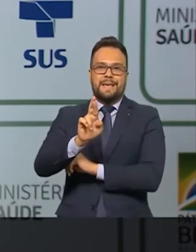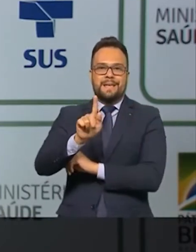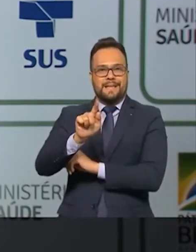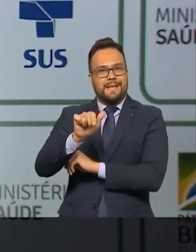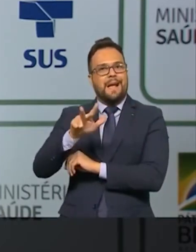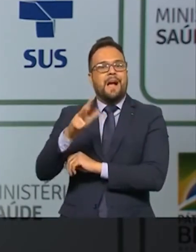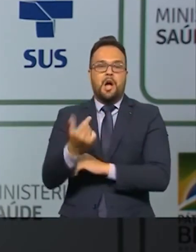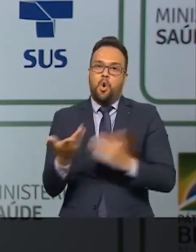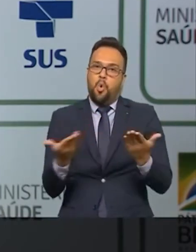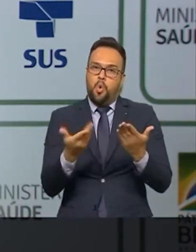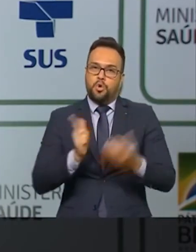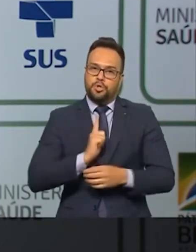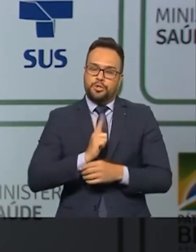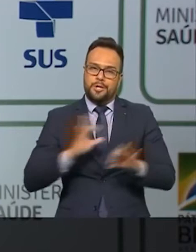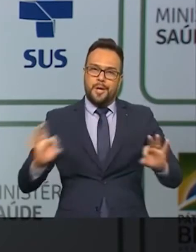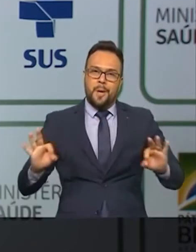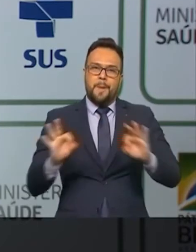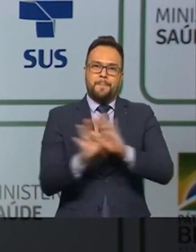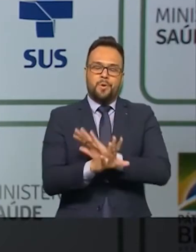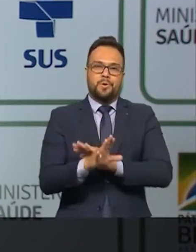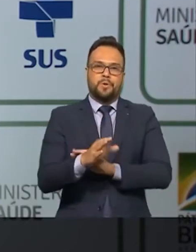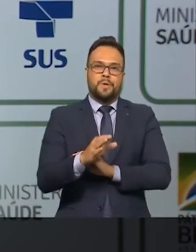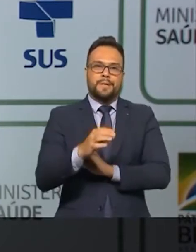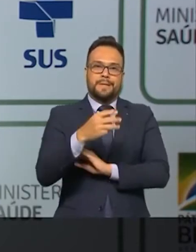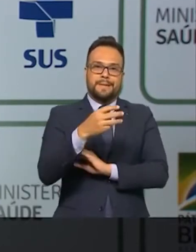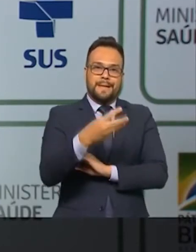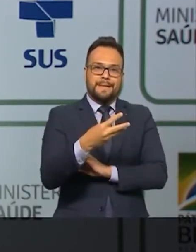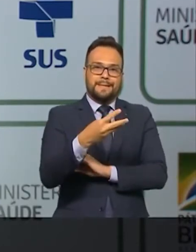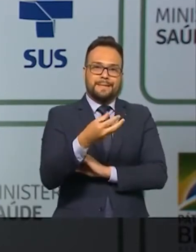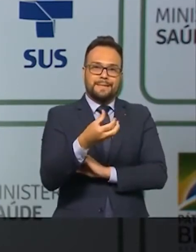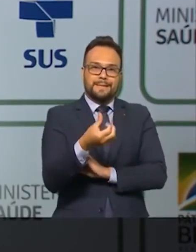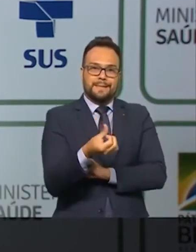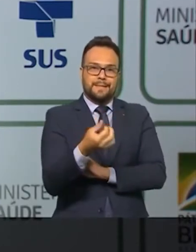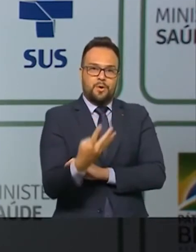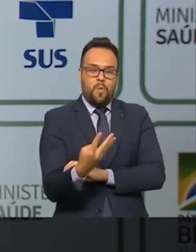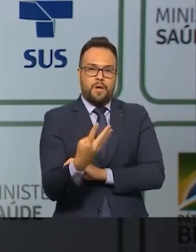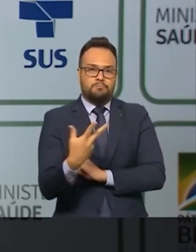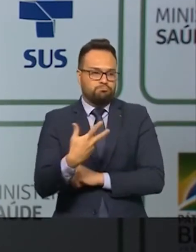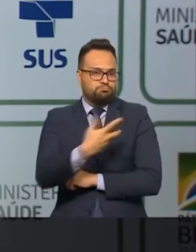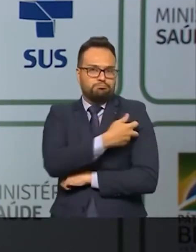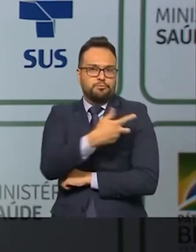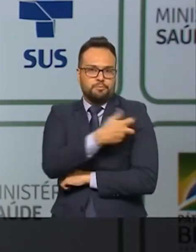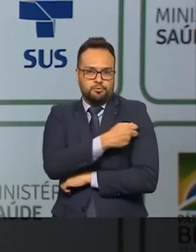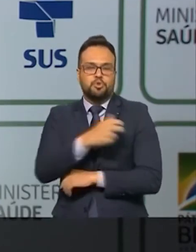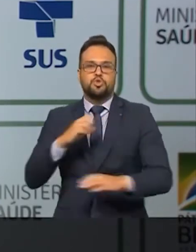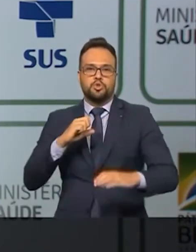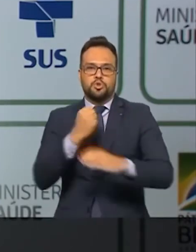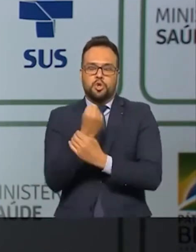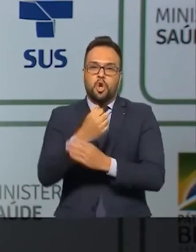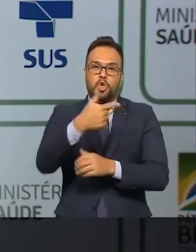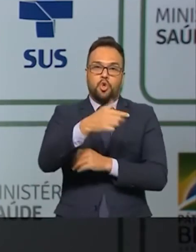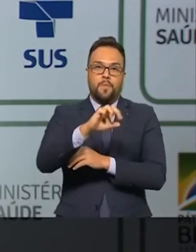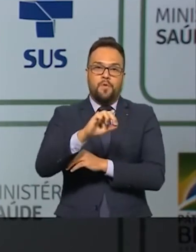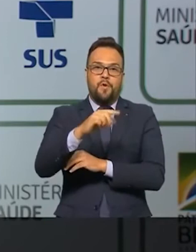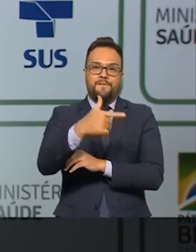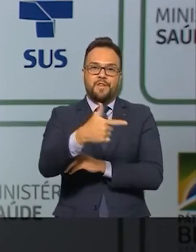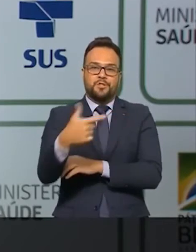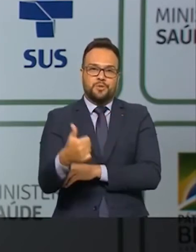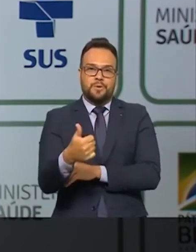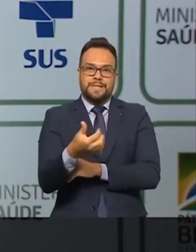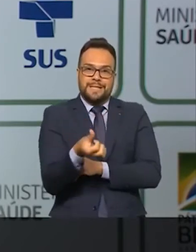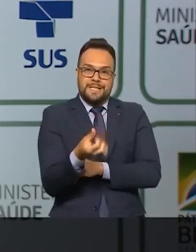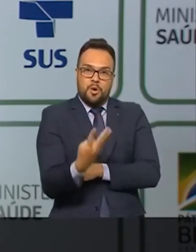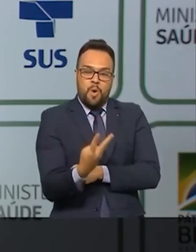354 milhões de doses de vacinas asseguradas para 2021, sendo 254 milhões de doses